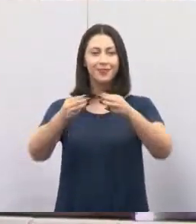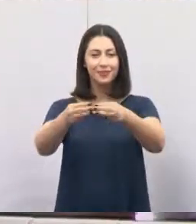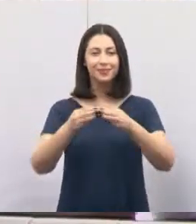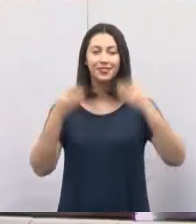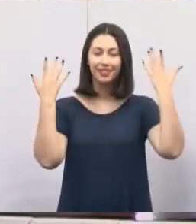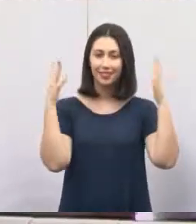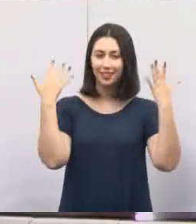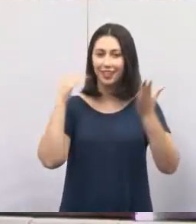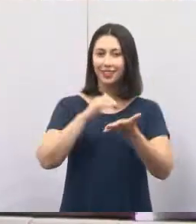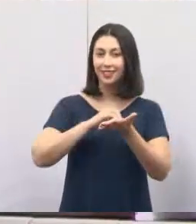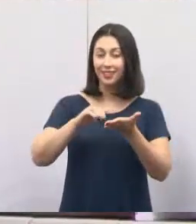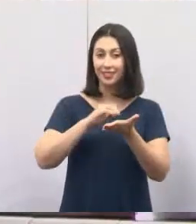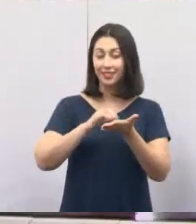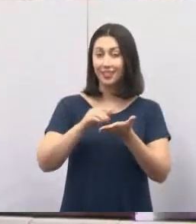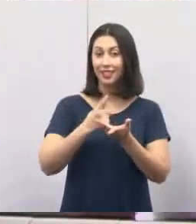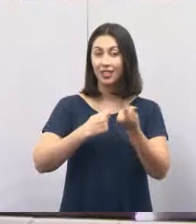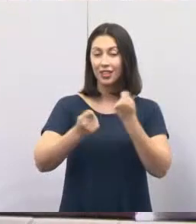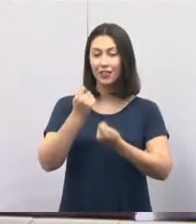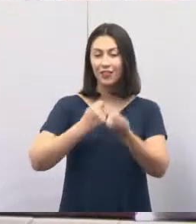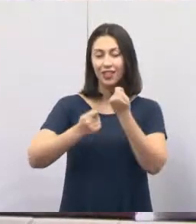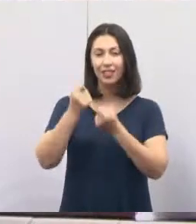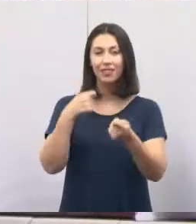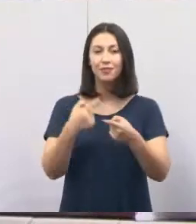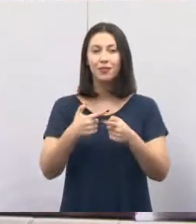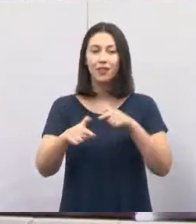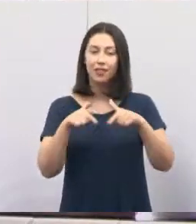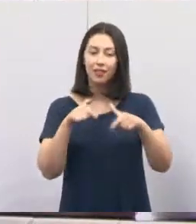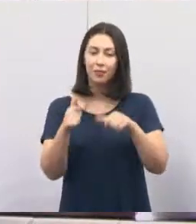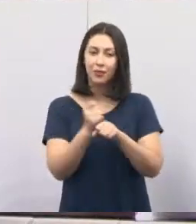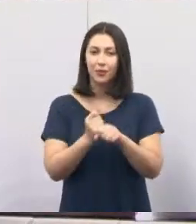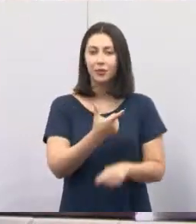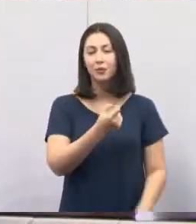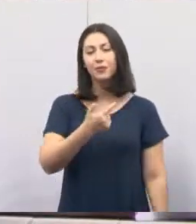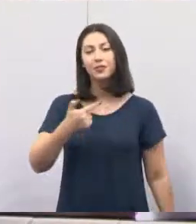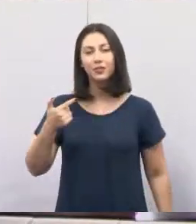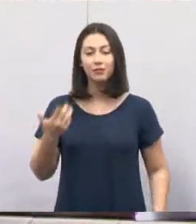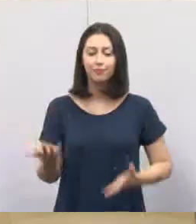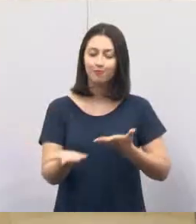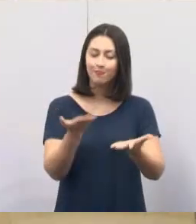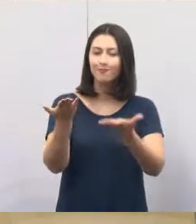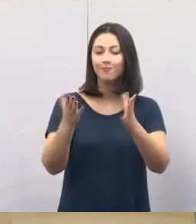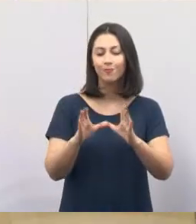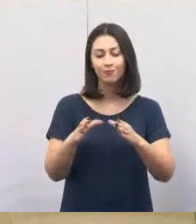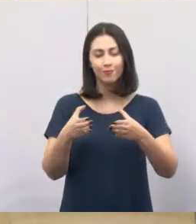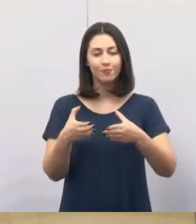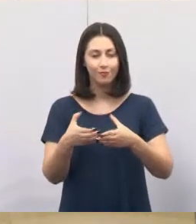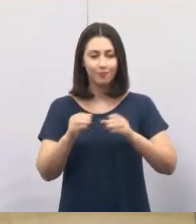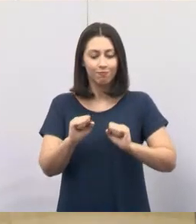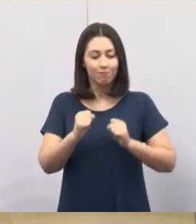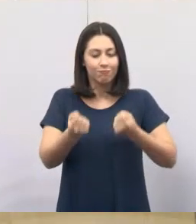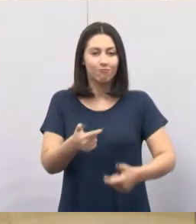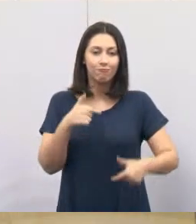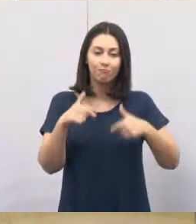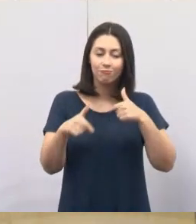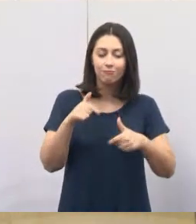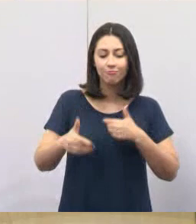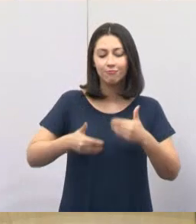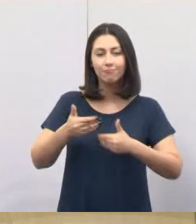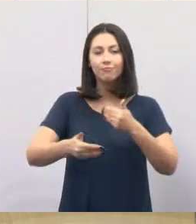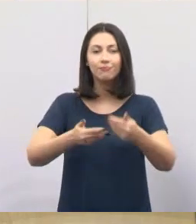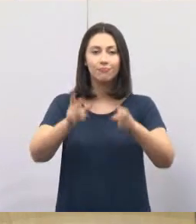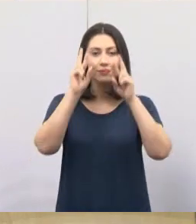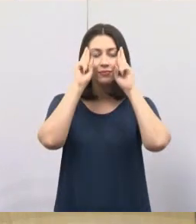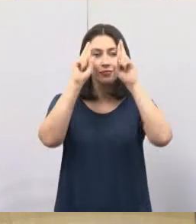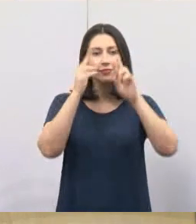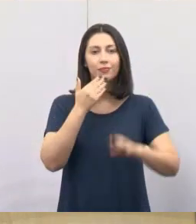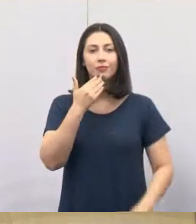com o relatório, secretário municipal de Finanças, pelo serviço prestado no ano de 2022. Enaltecendo o desempenho de toda a equipe ao longo desse ano,